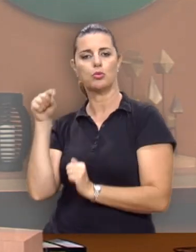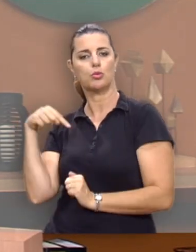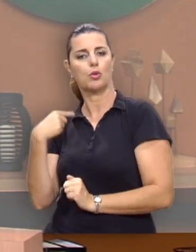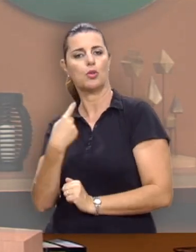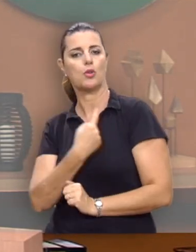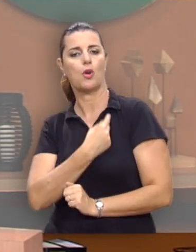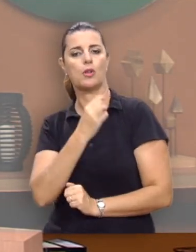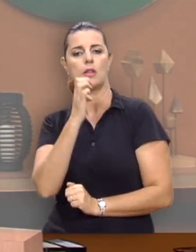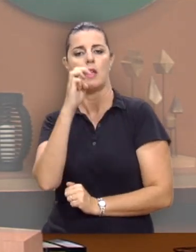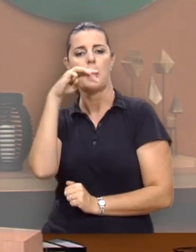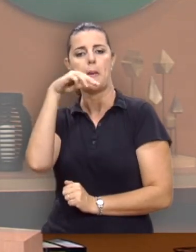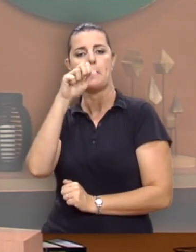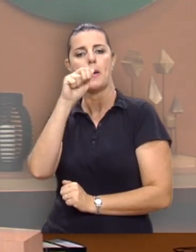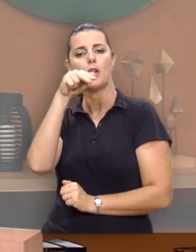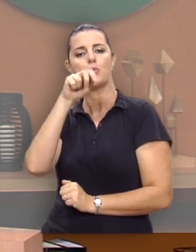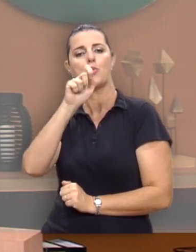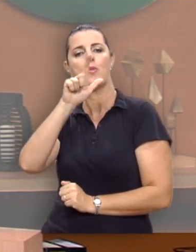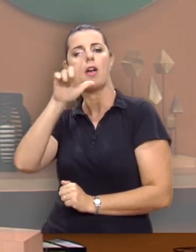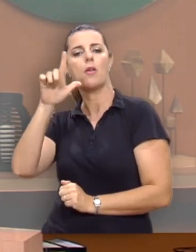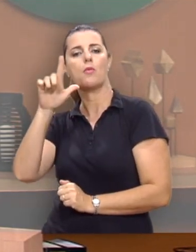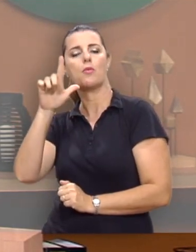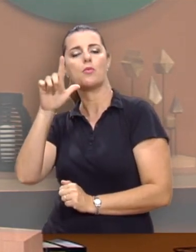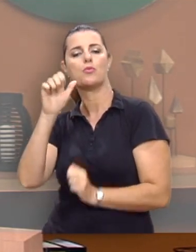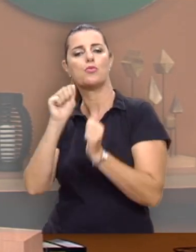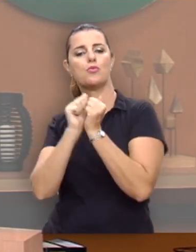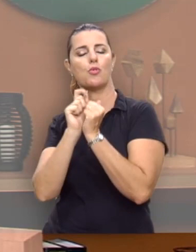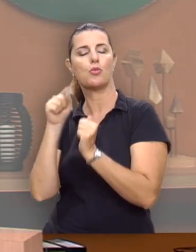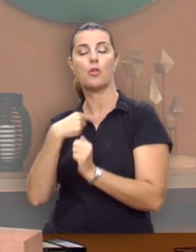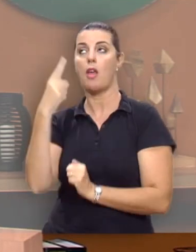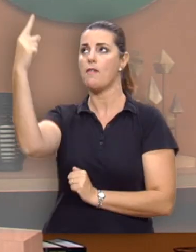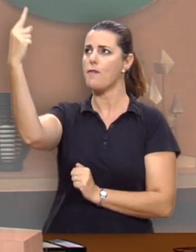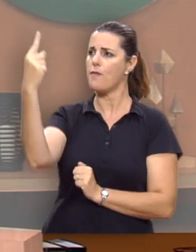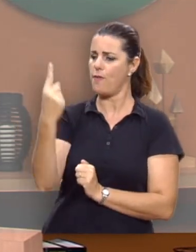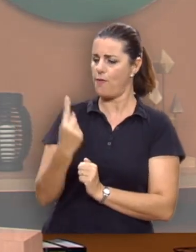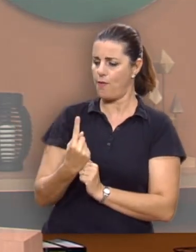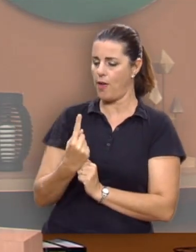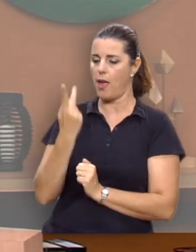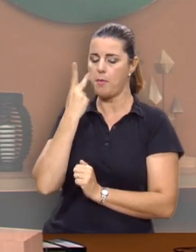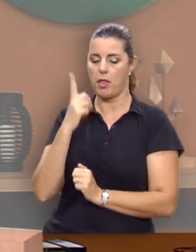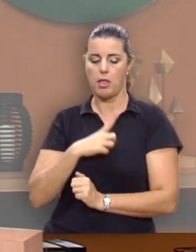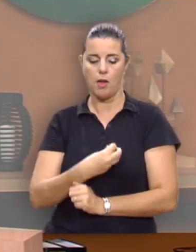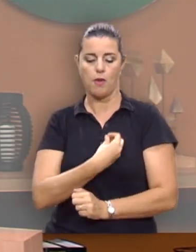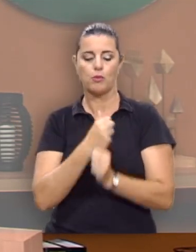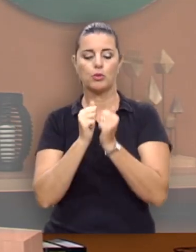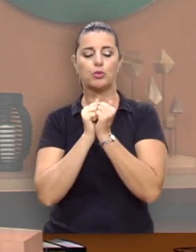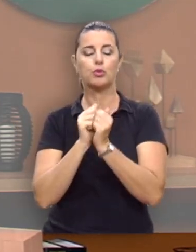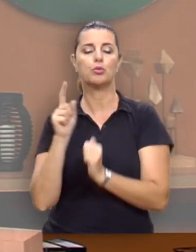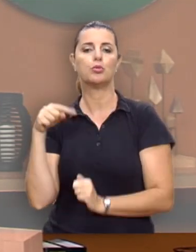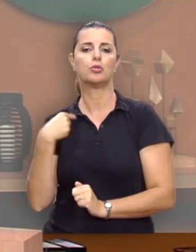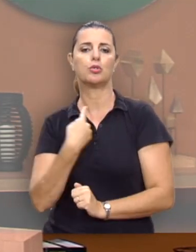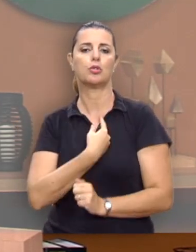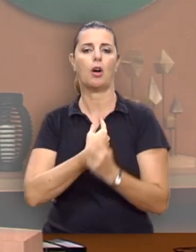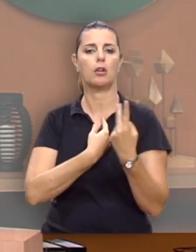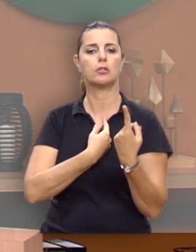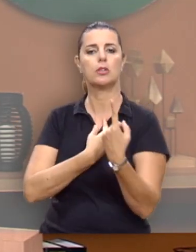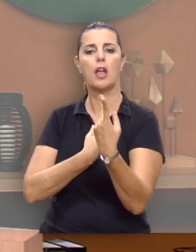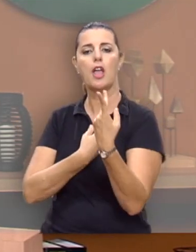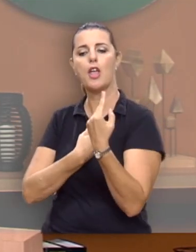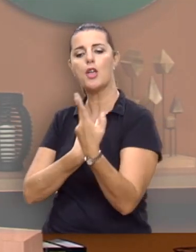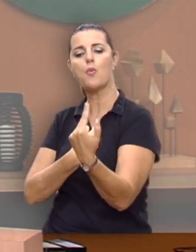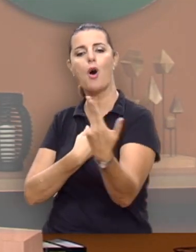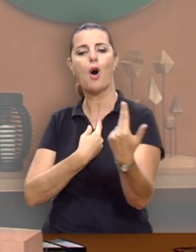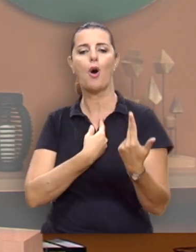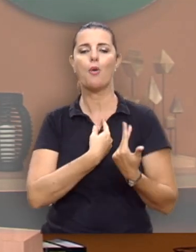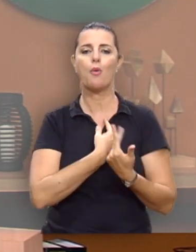Deus conosco, ele veio até nós para habitar entre nós, como um de nós,